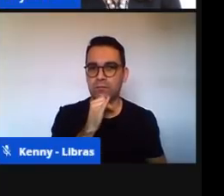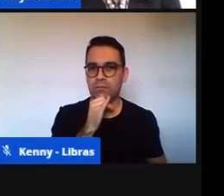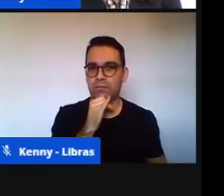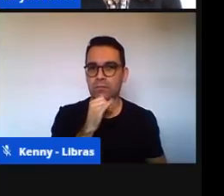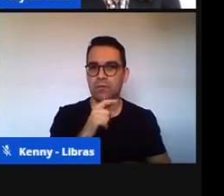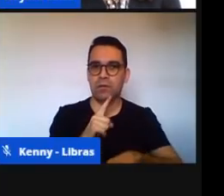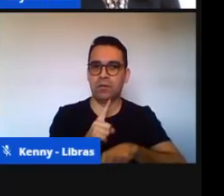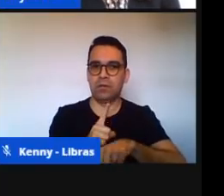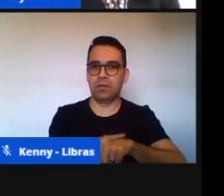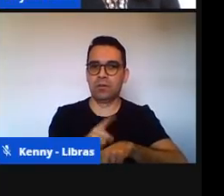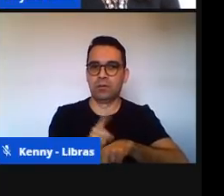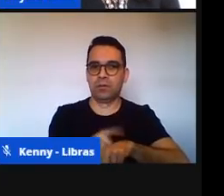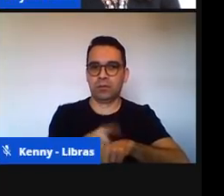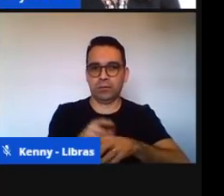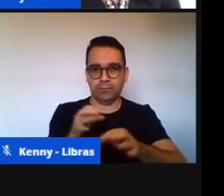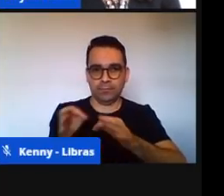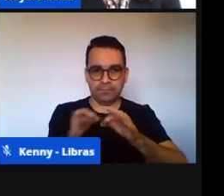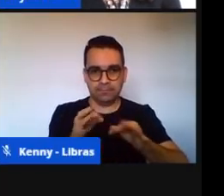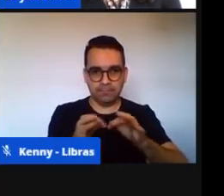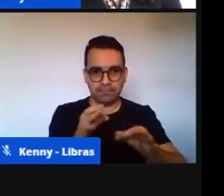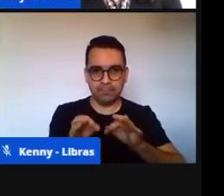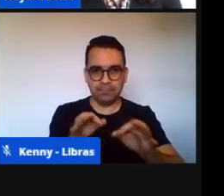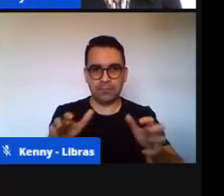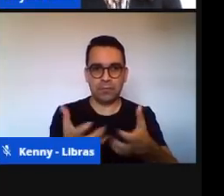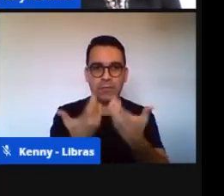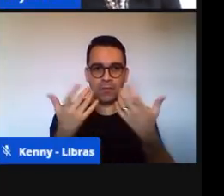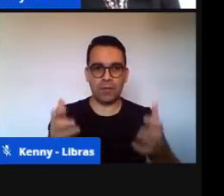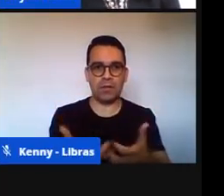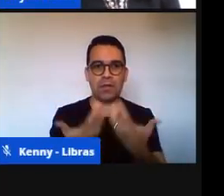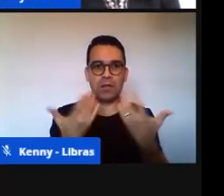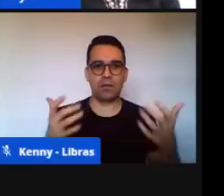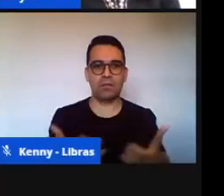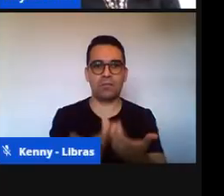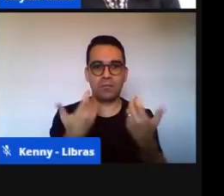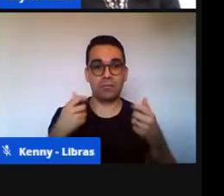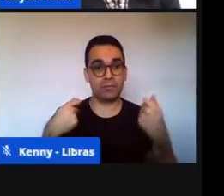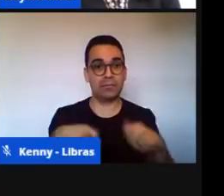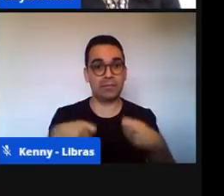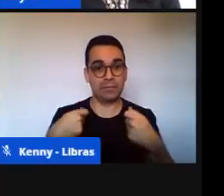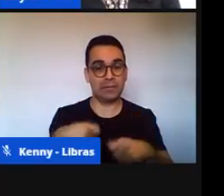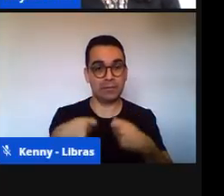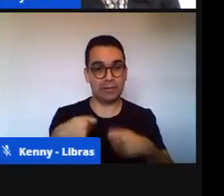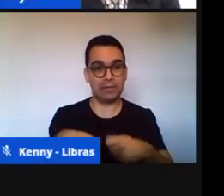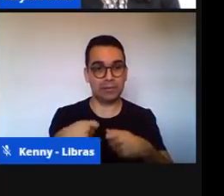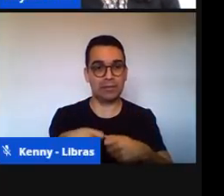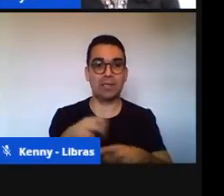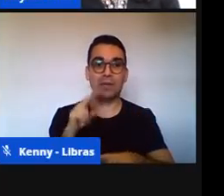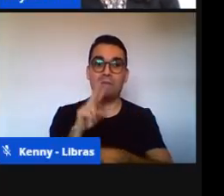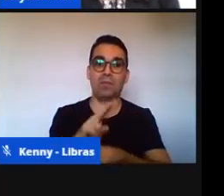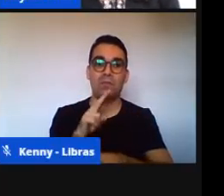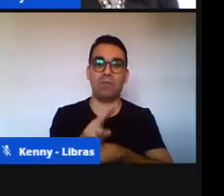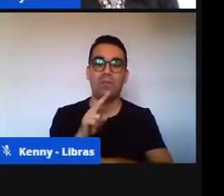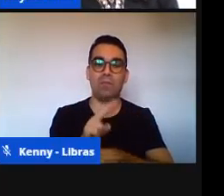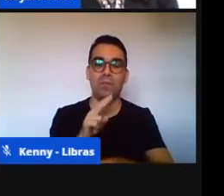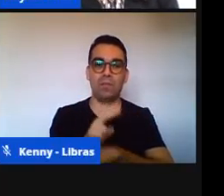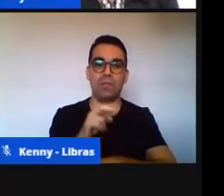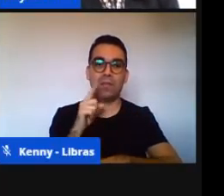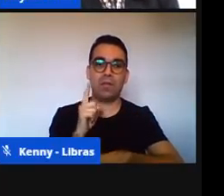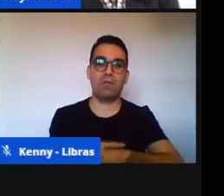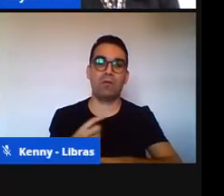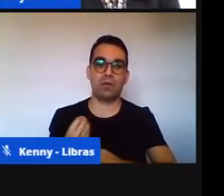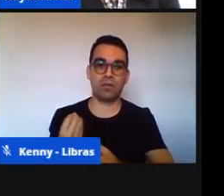ser consumida crua, uma fruta vai ser consumida crua, deve ter todo o cuidado até no momento da